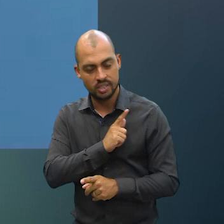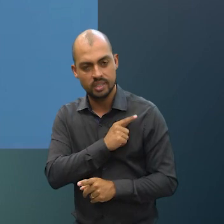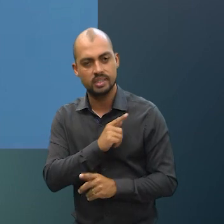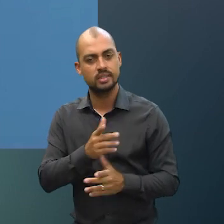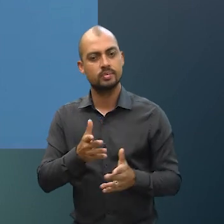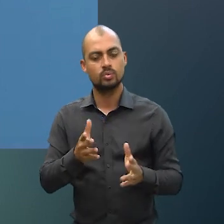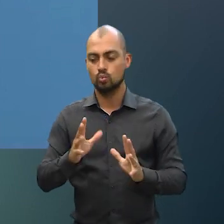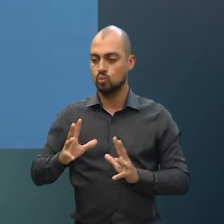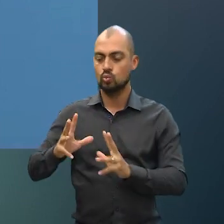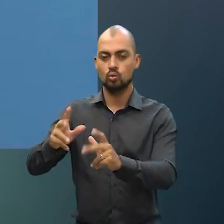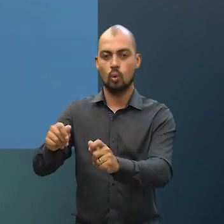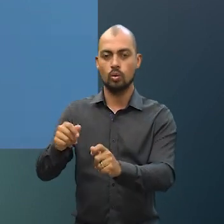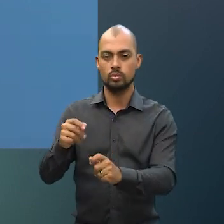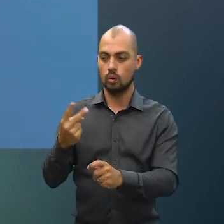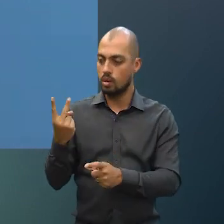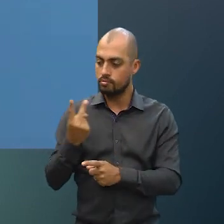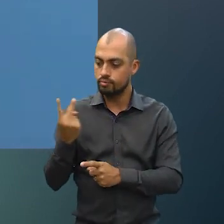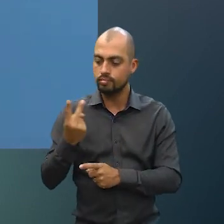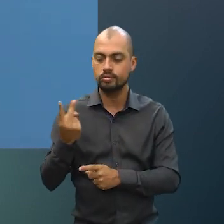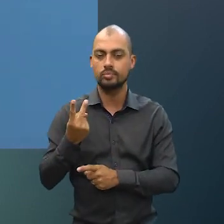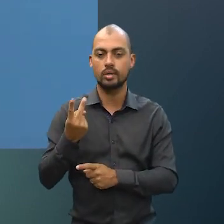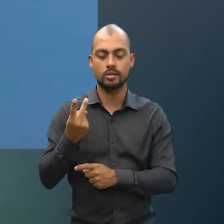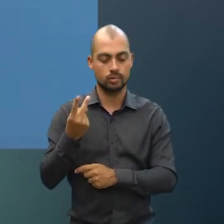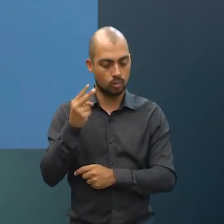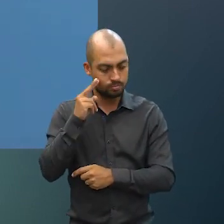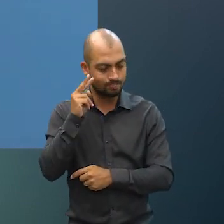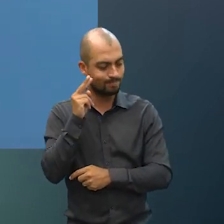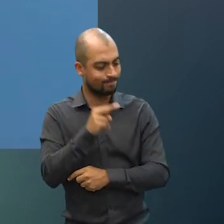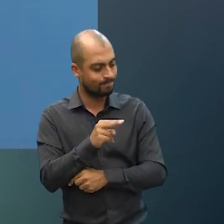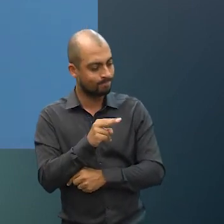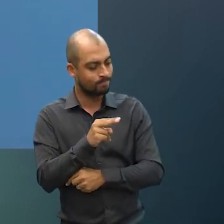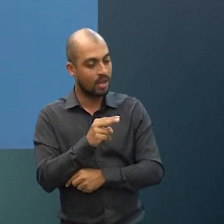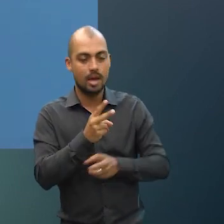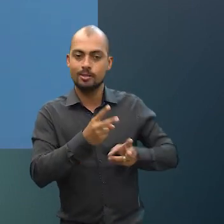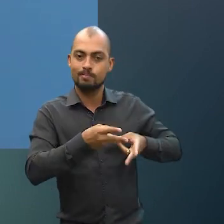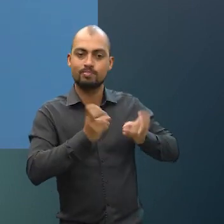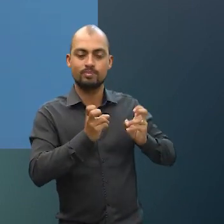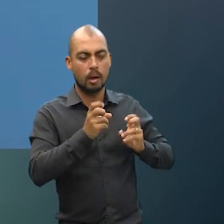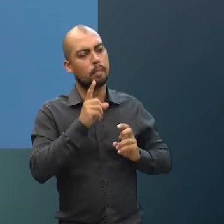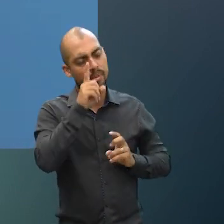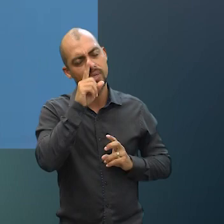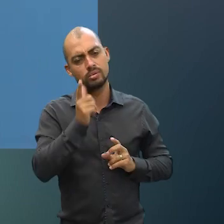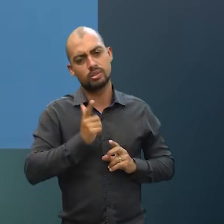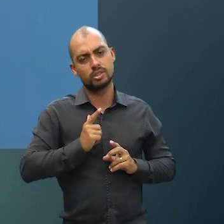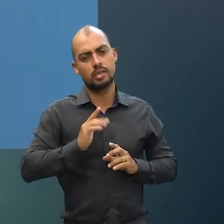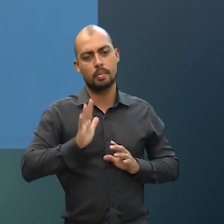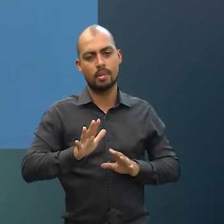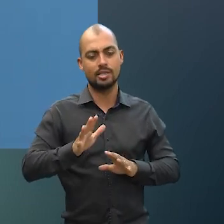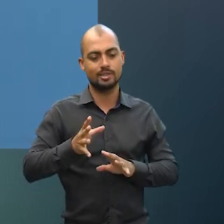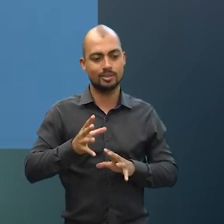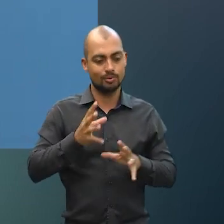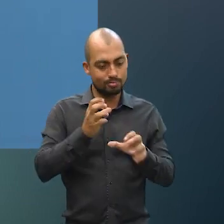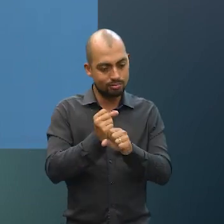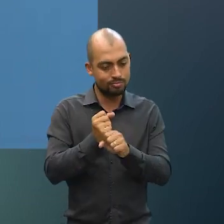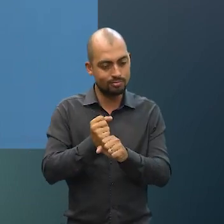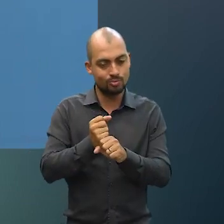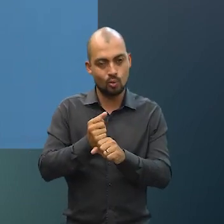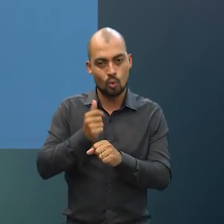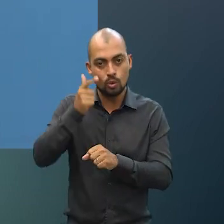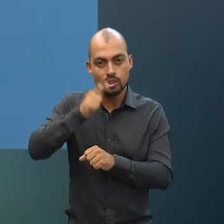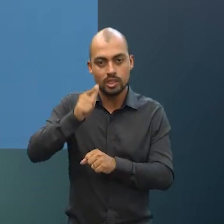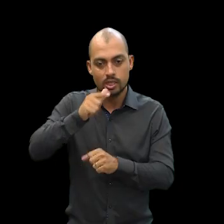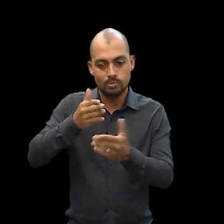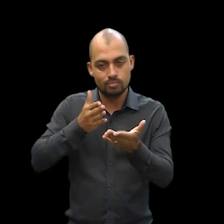processos. Então nós entendemos que ali era um risco calculado e dava para a gente encarar, e foi isso que nós